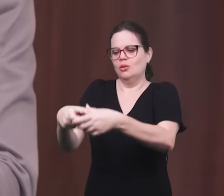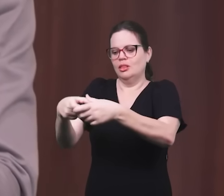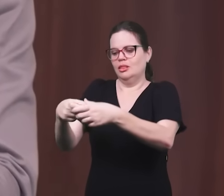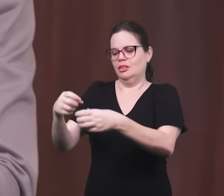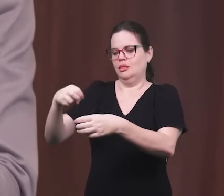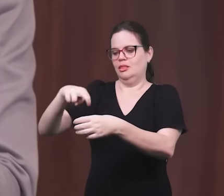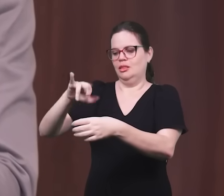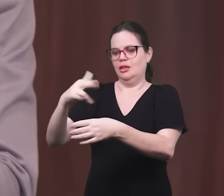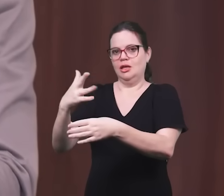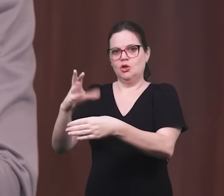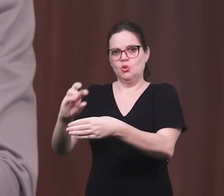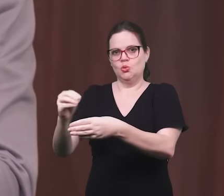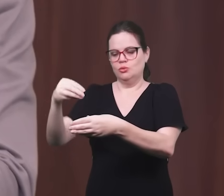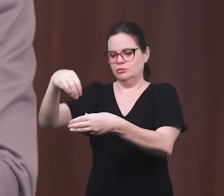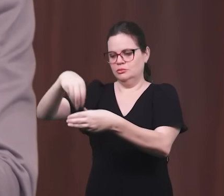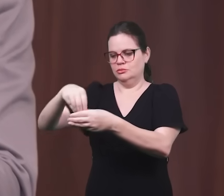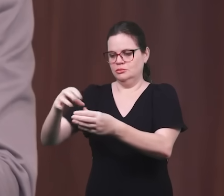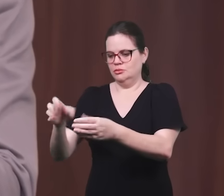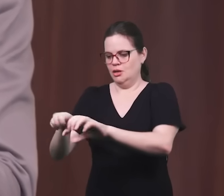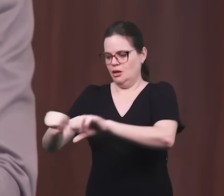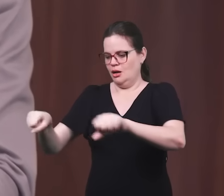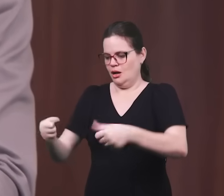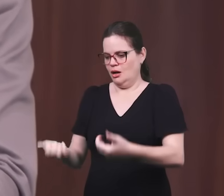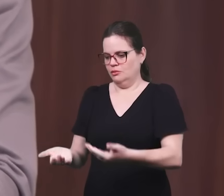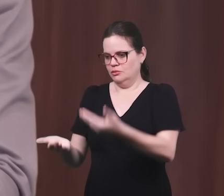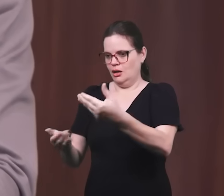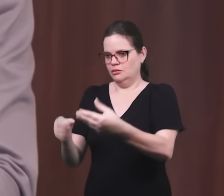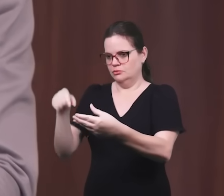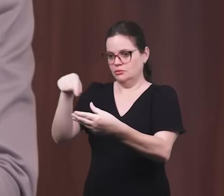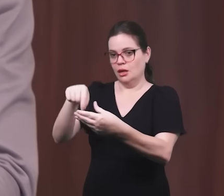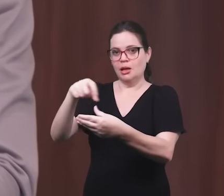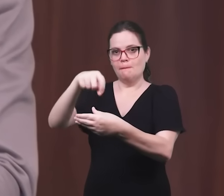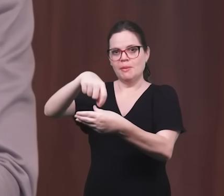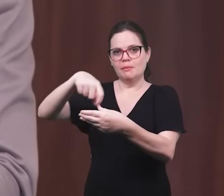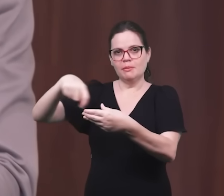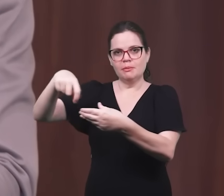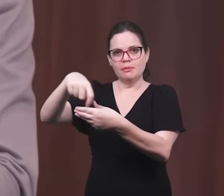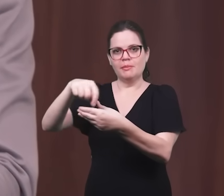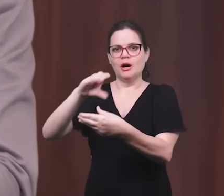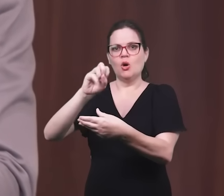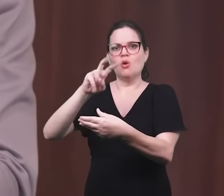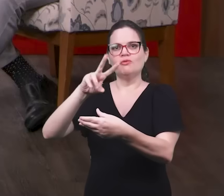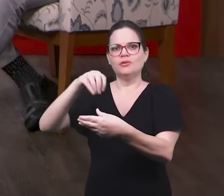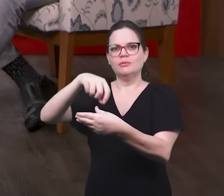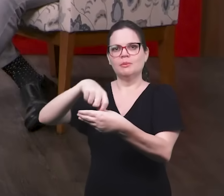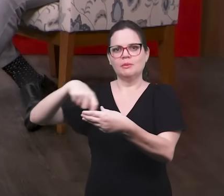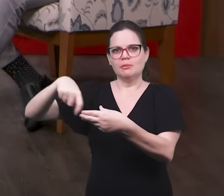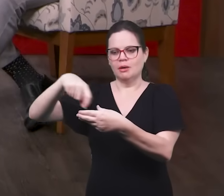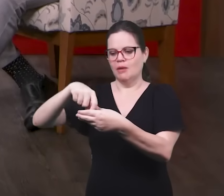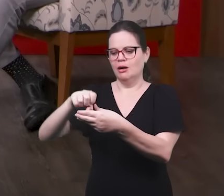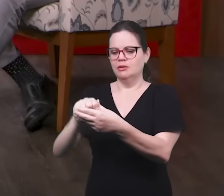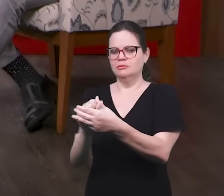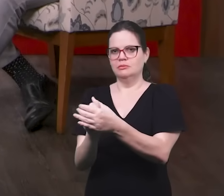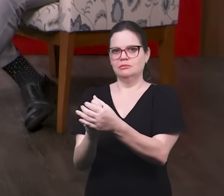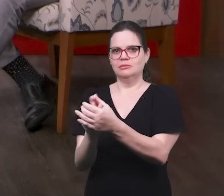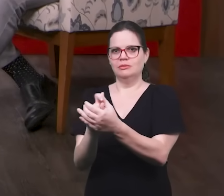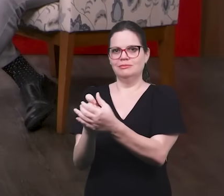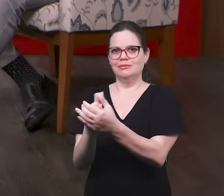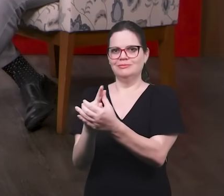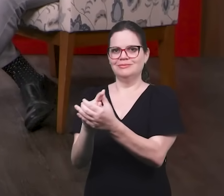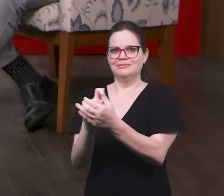um ninho no altar, ou seja, esses filhotes cresceram no altar. Muito bom. Né? Eles se desenvolveram no